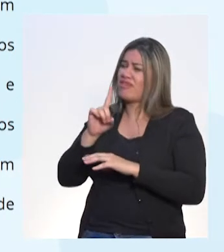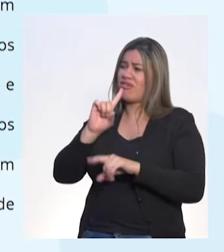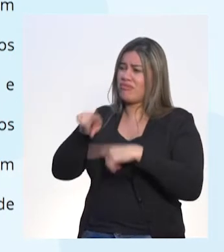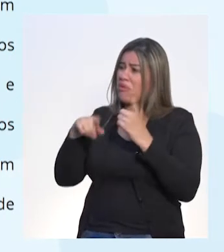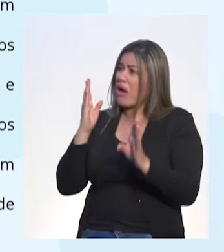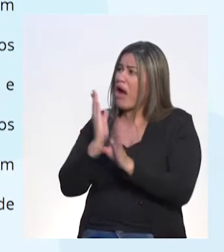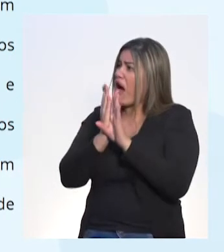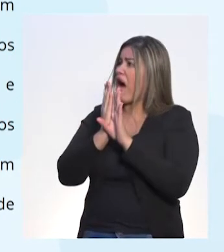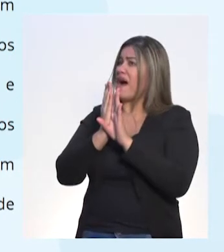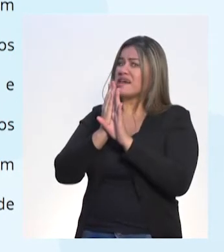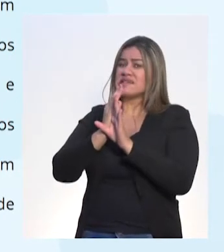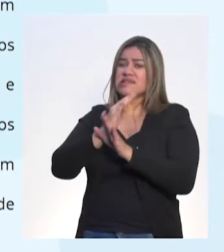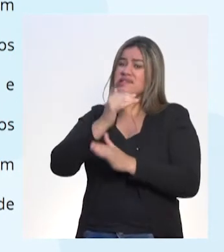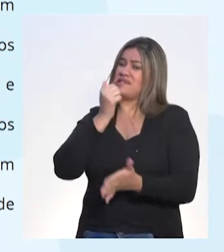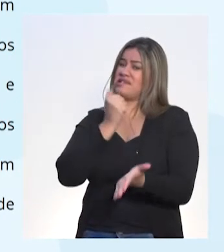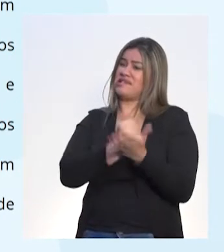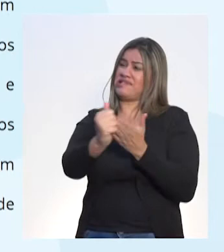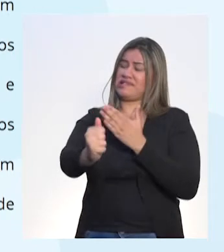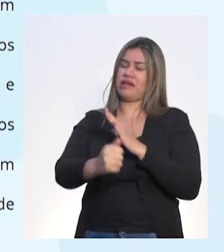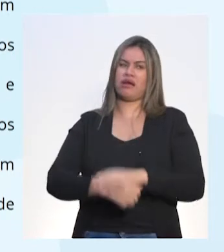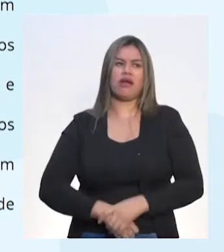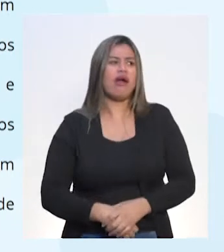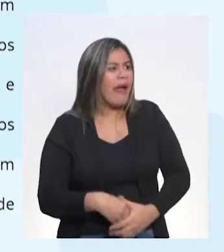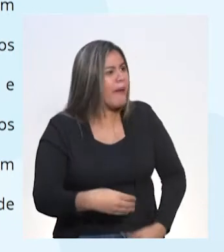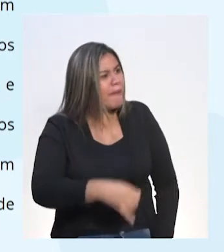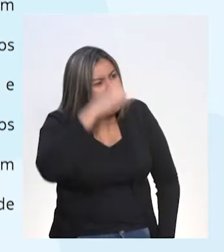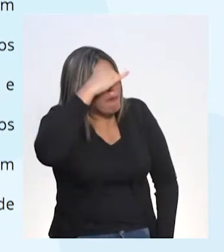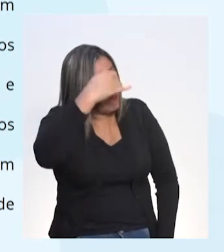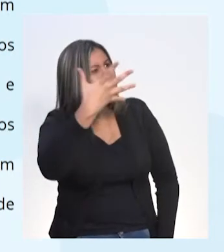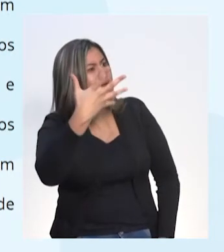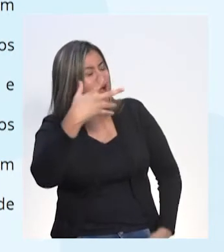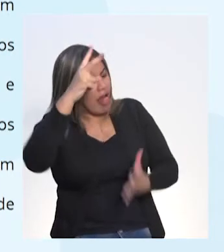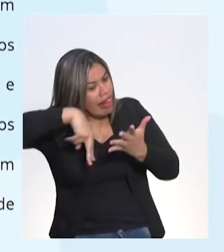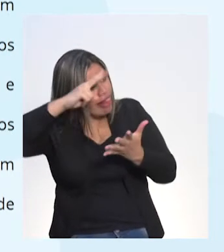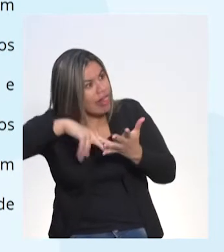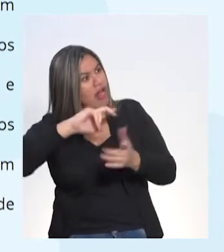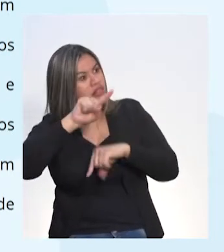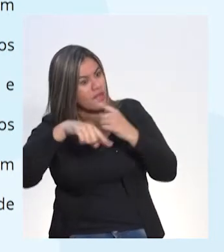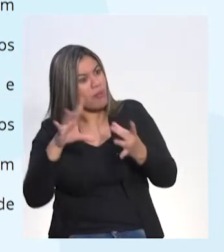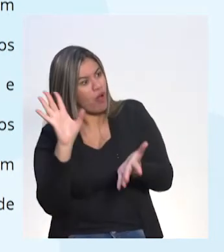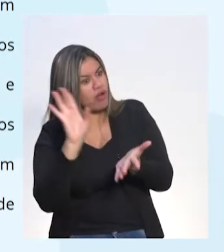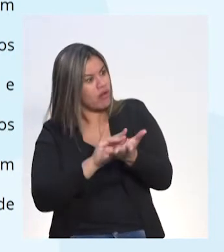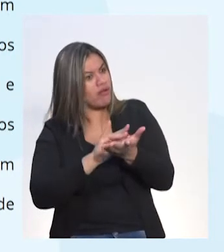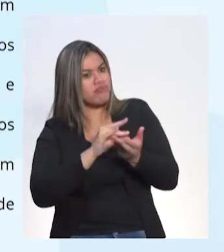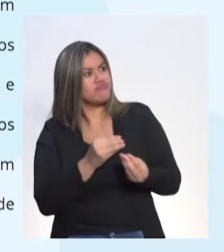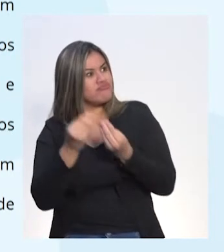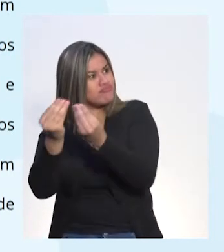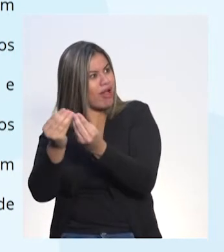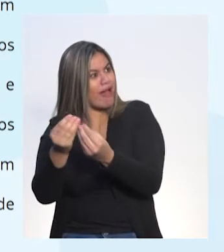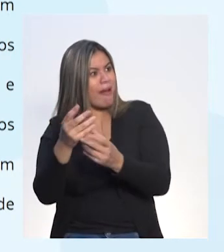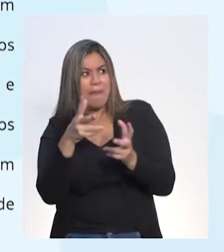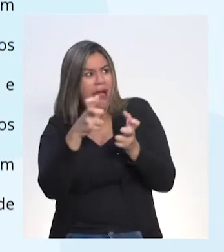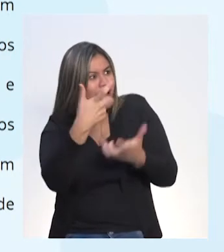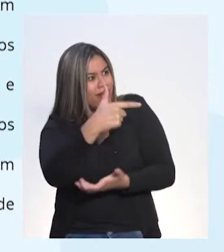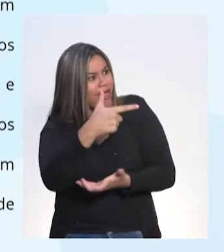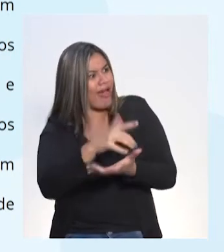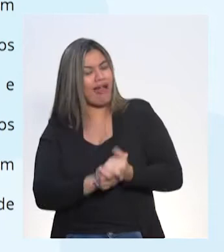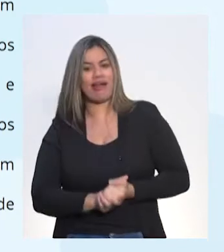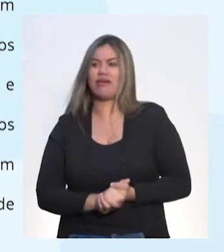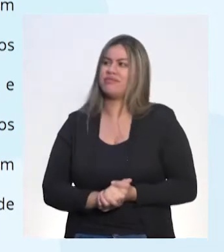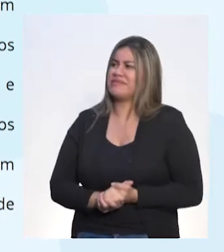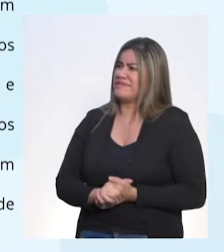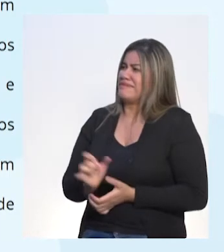descobrem, estamos fritas. Você é besta mesmo? A gente lê e depois põe lá de volta. Ninguém vai nem perceber. Ai, tô